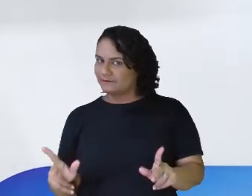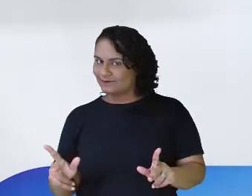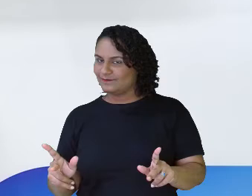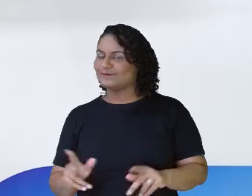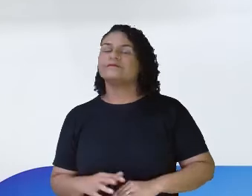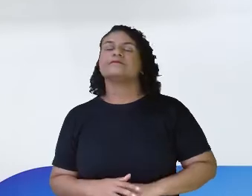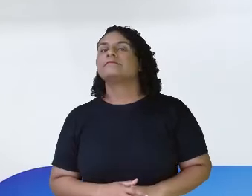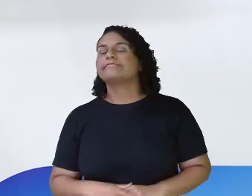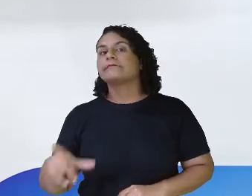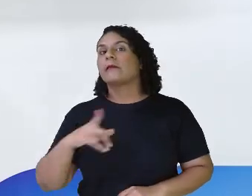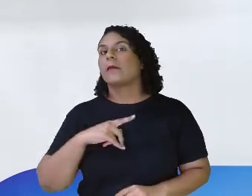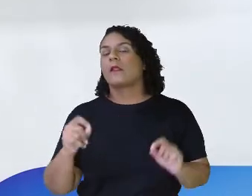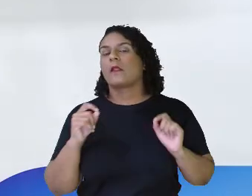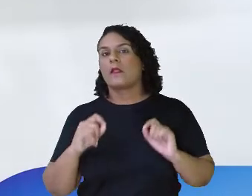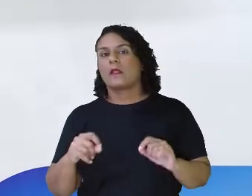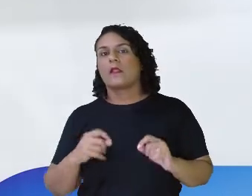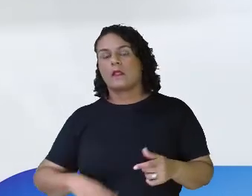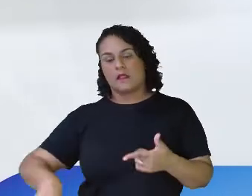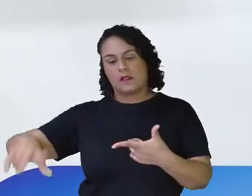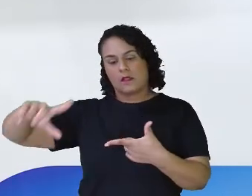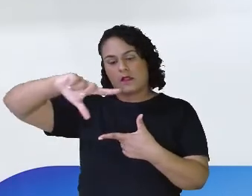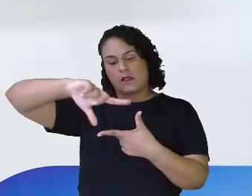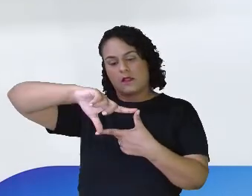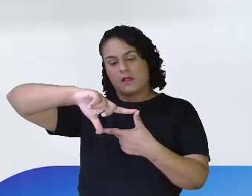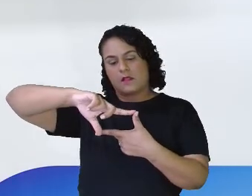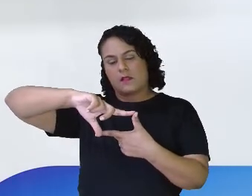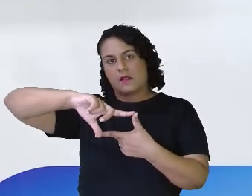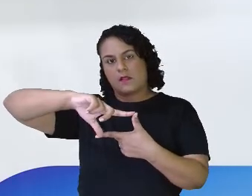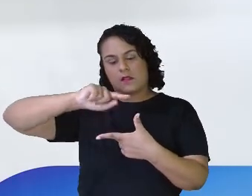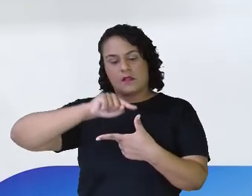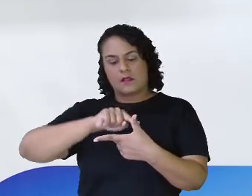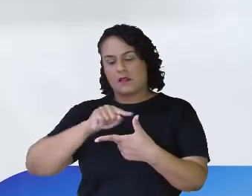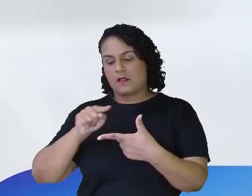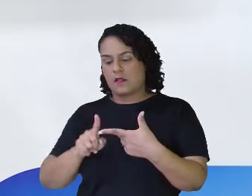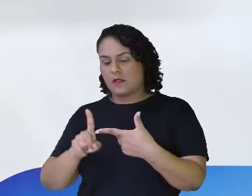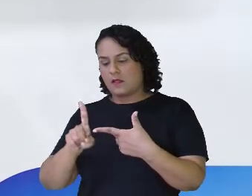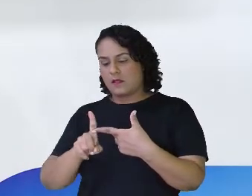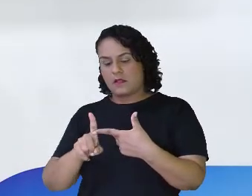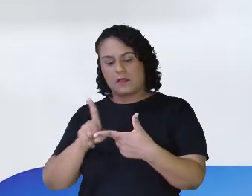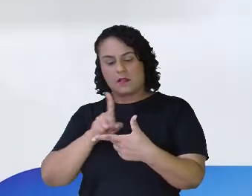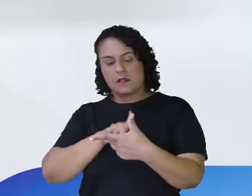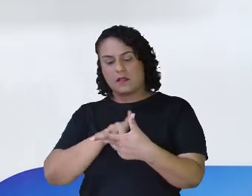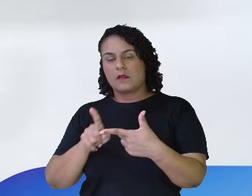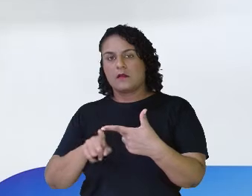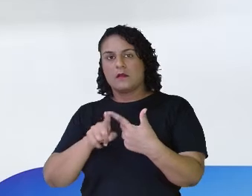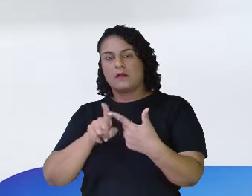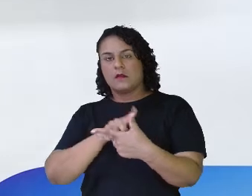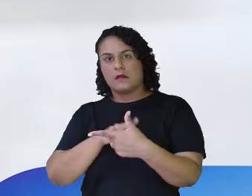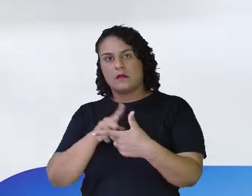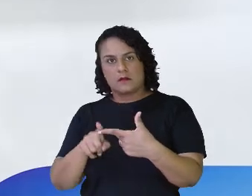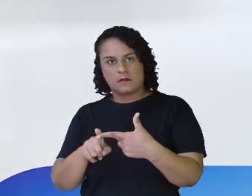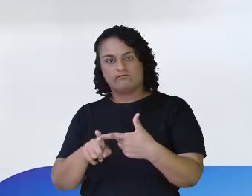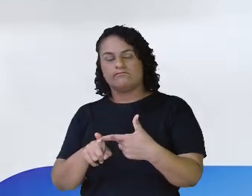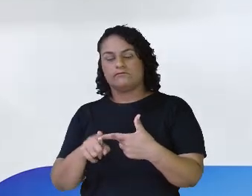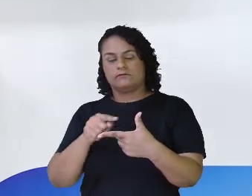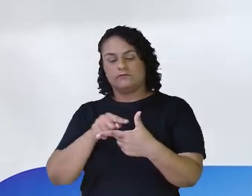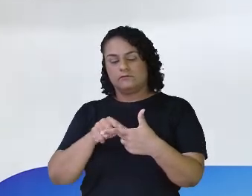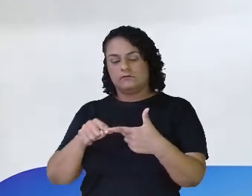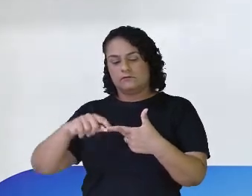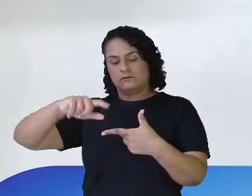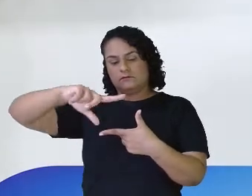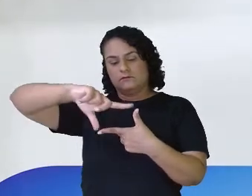diferente. Eu tenho 2 lados com tamanhos diferentes, tá? Observando